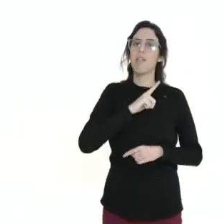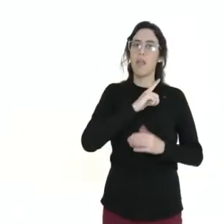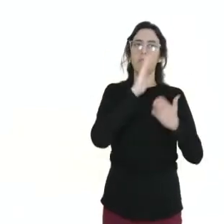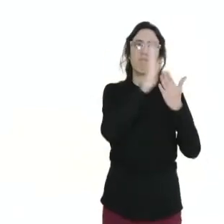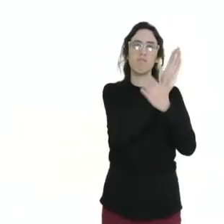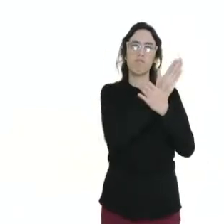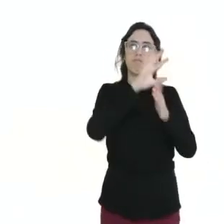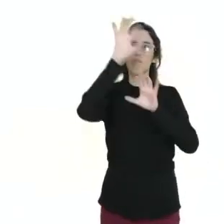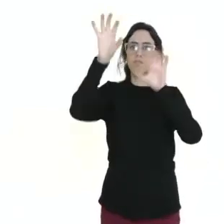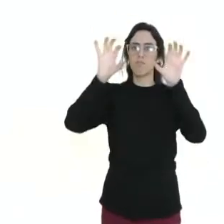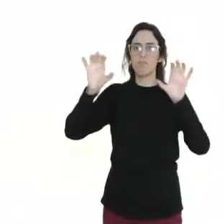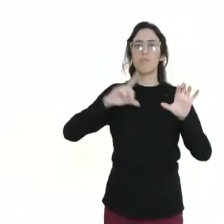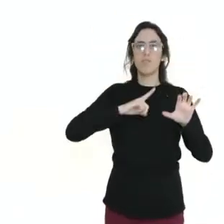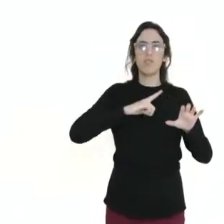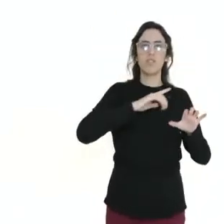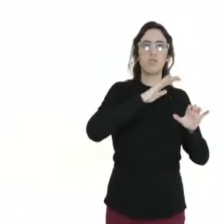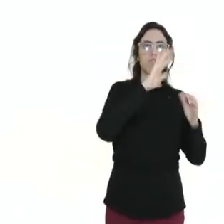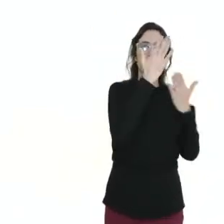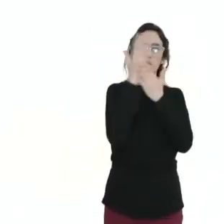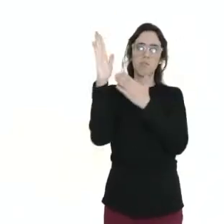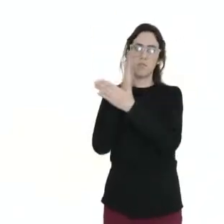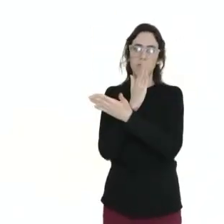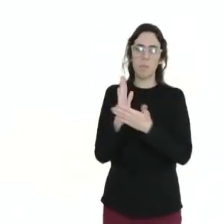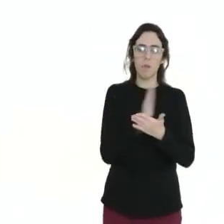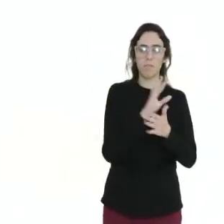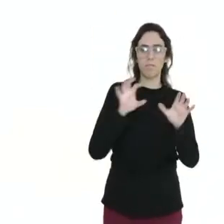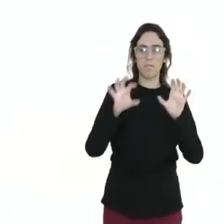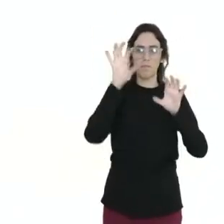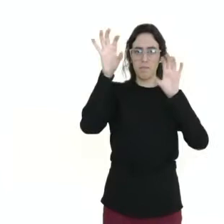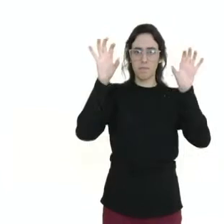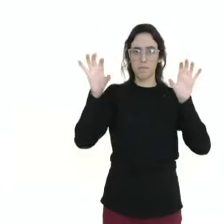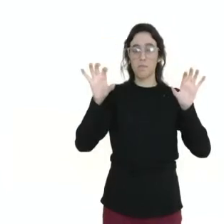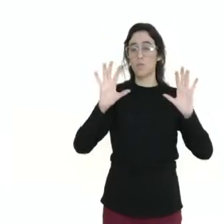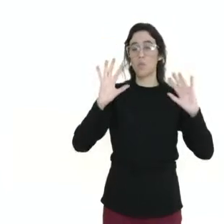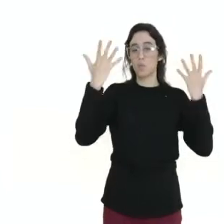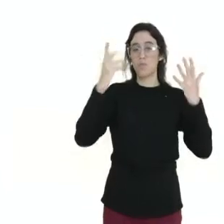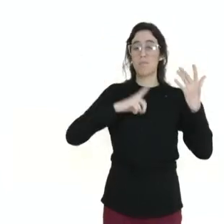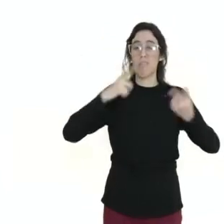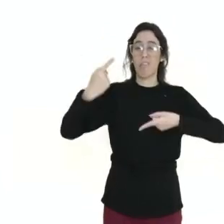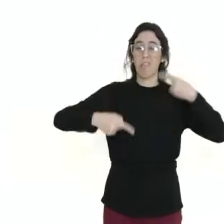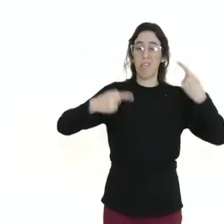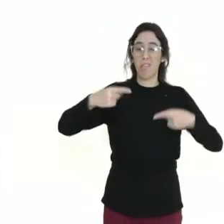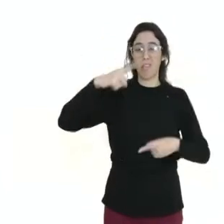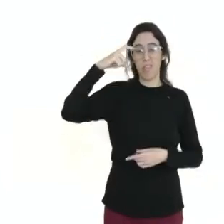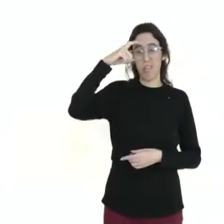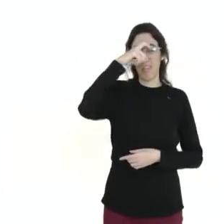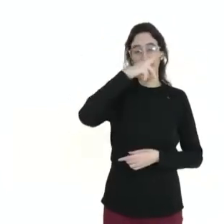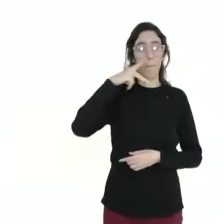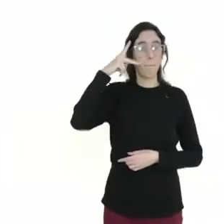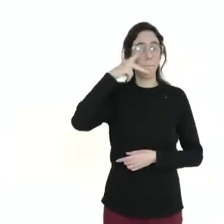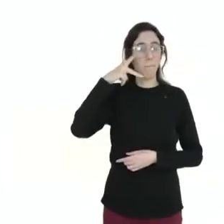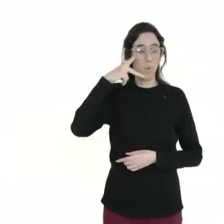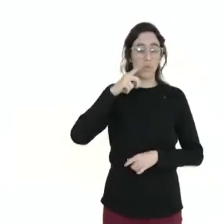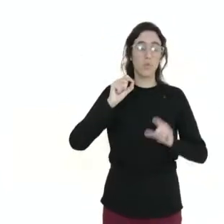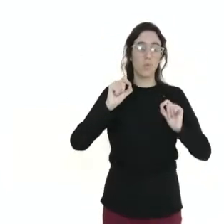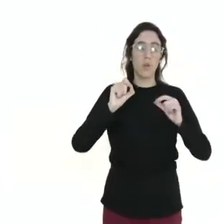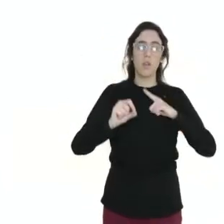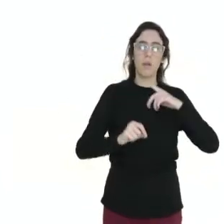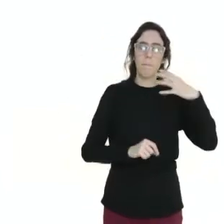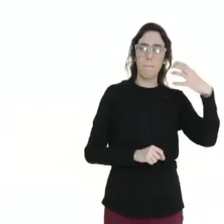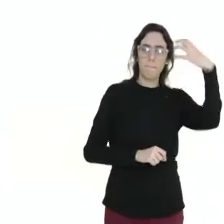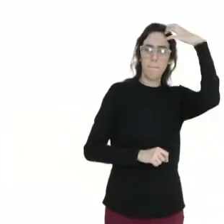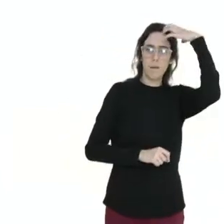próprias milícias que contribuíam na instabilidade política da região, onde um príncipe